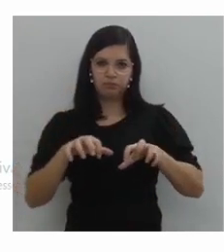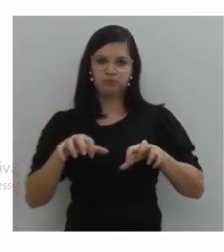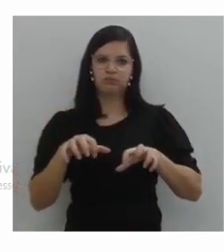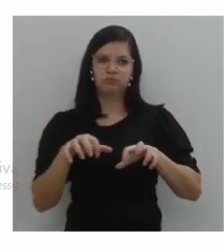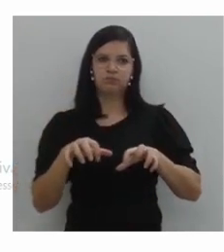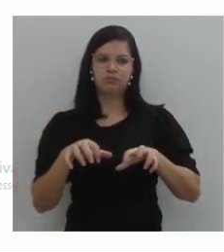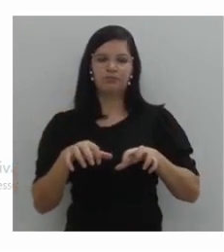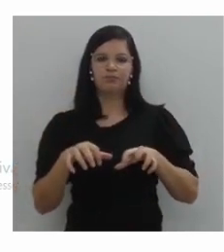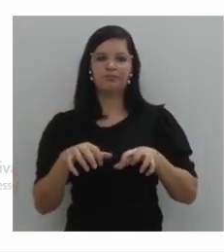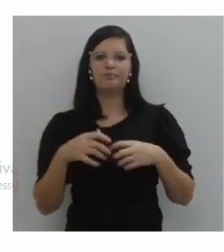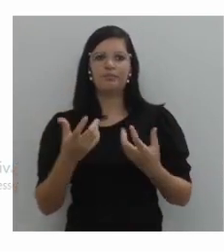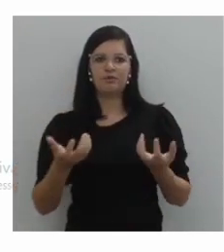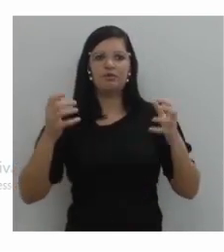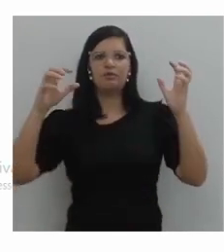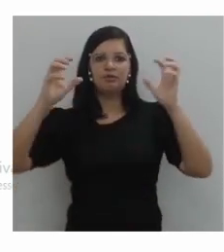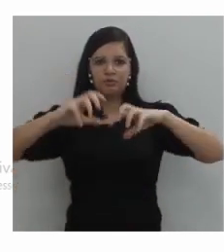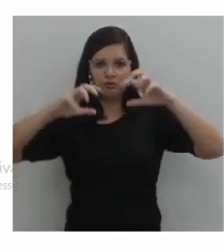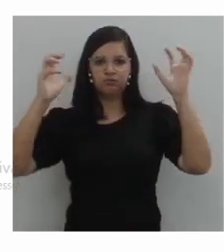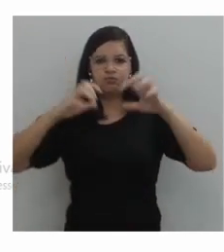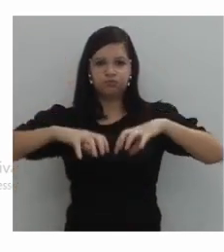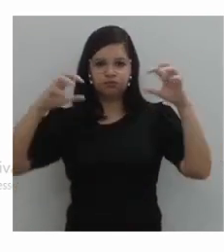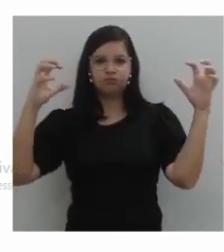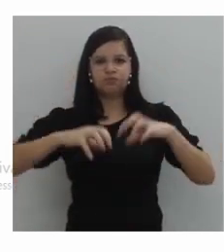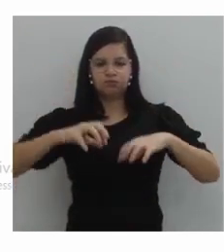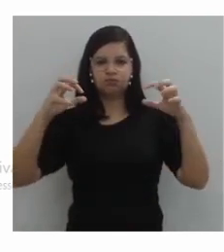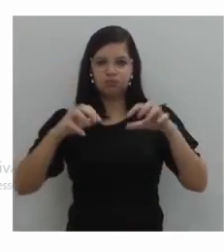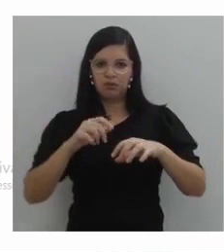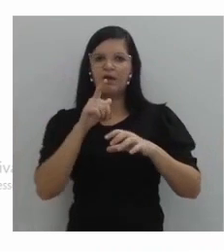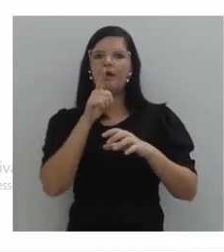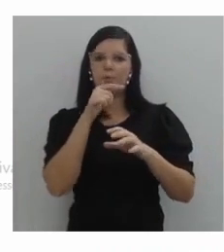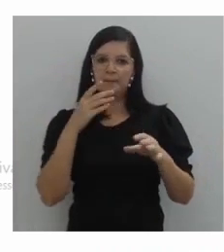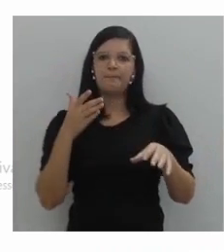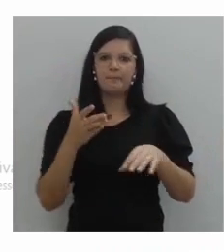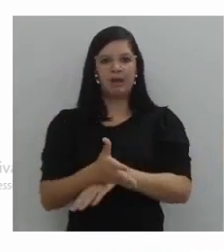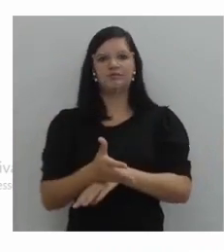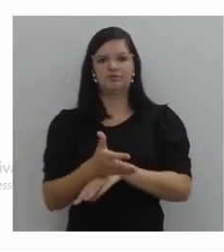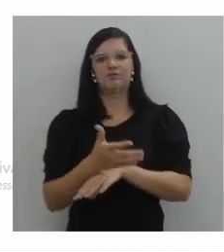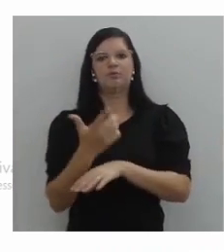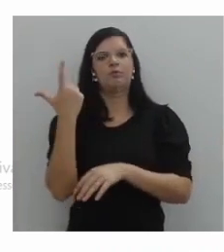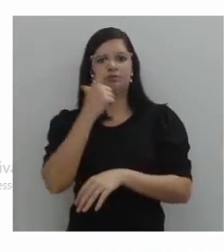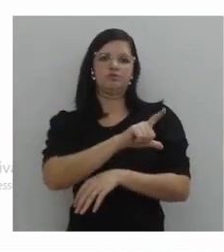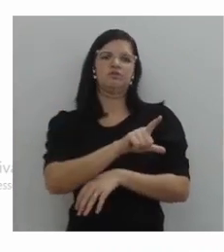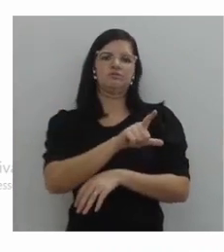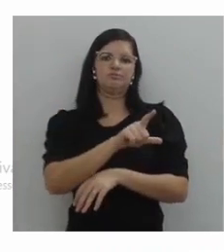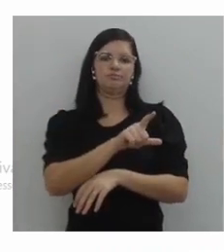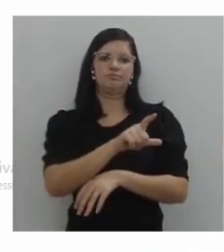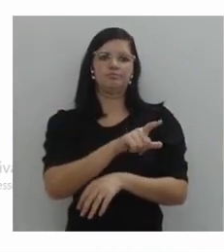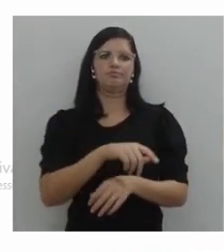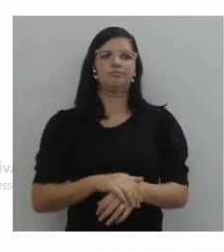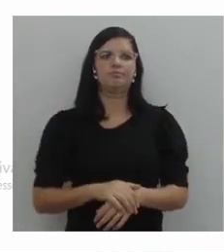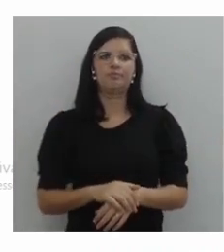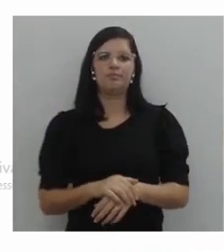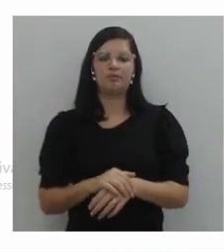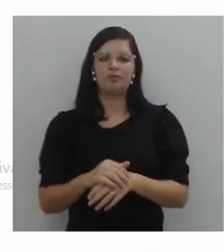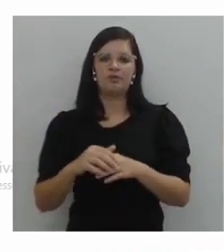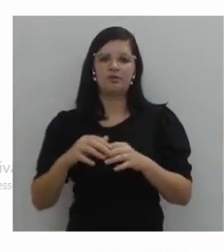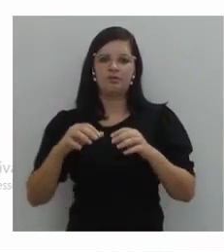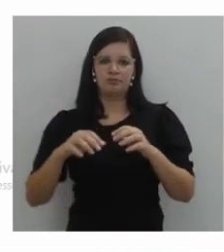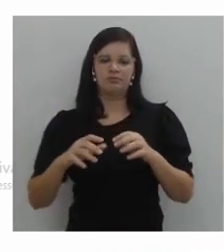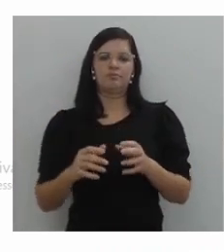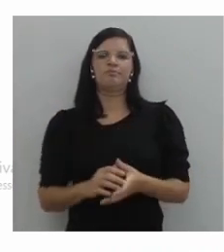mais soltas. Chove nesse tipo de rocha aí, a água ela consegue passar por essas lacunas, ou seja, por